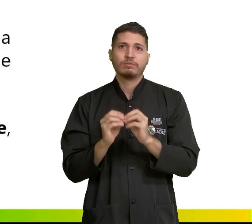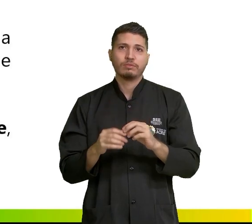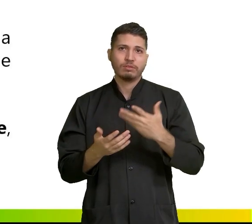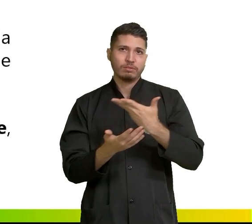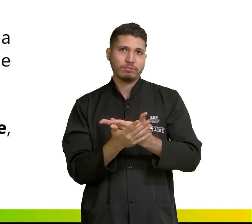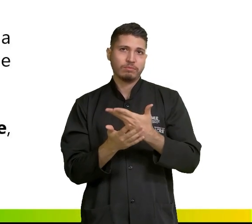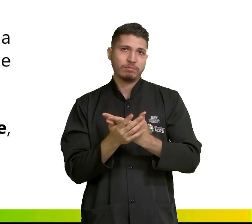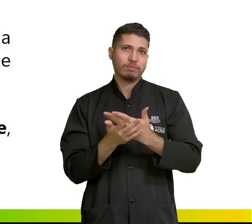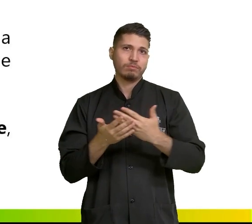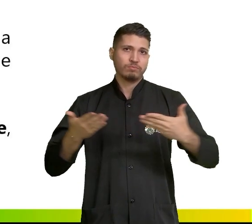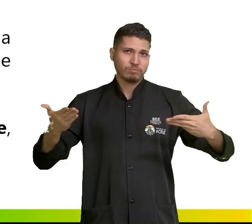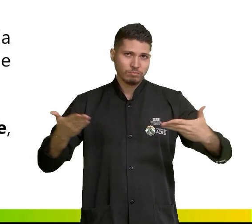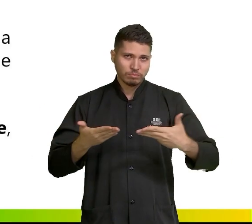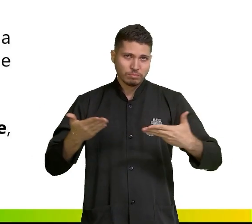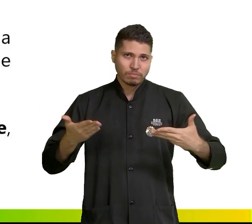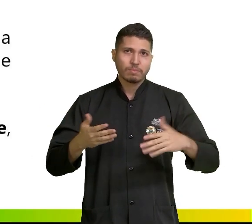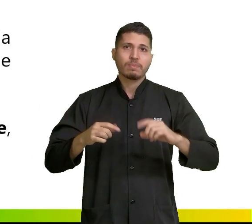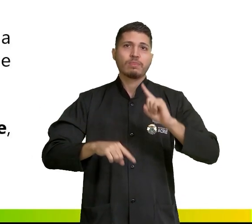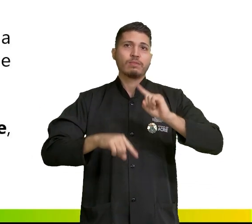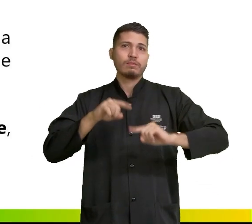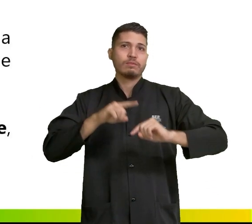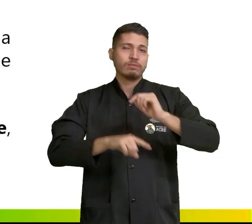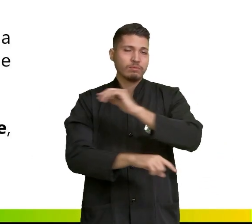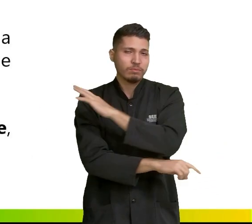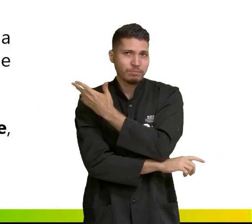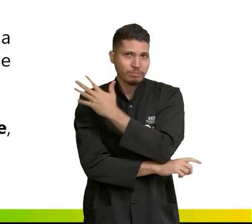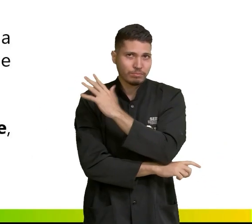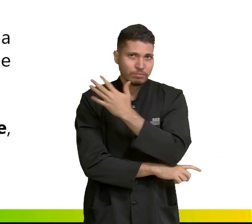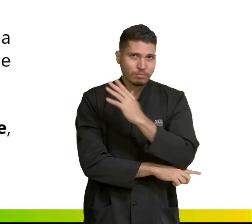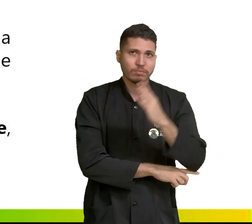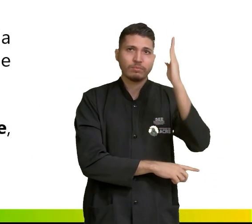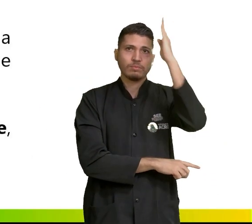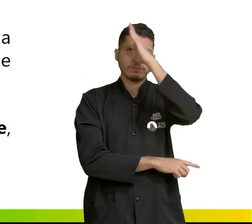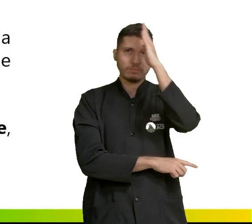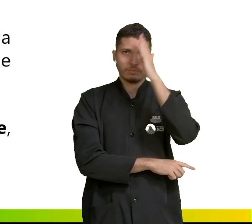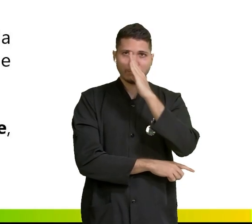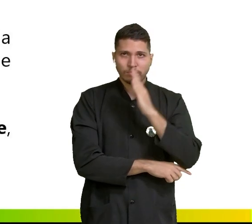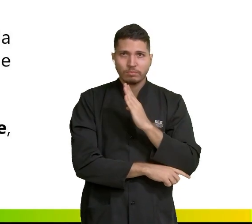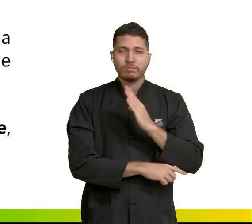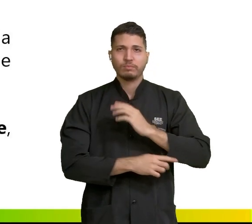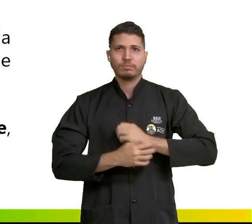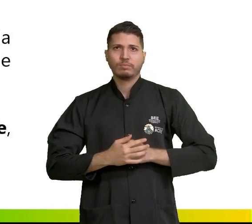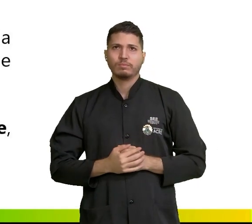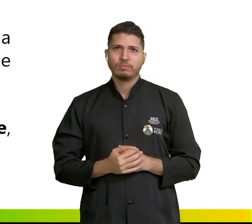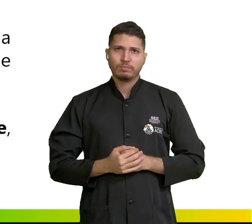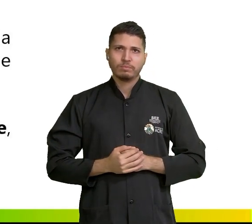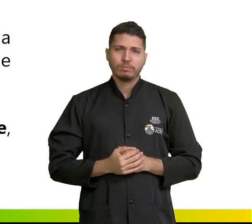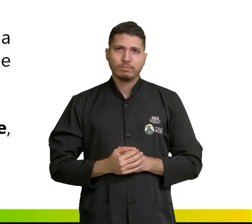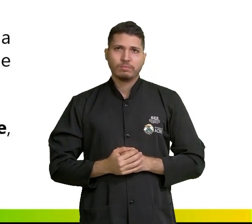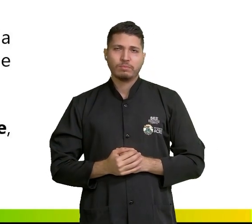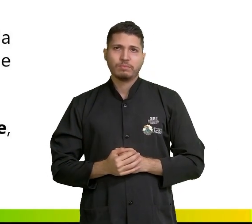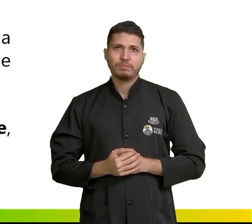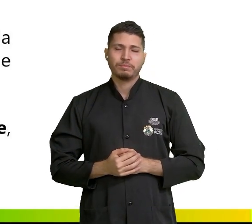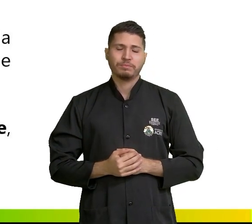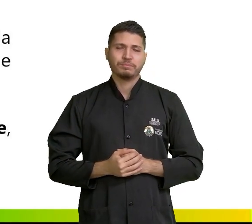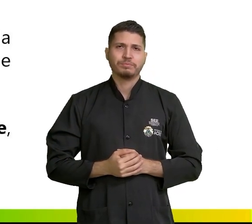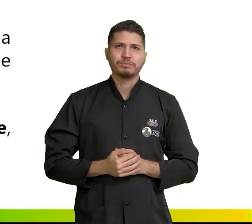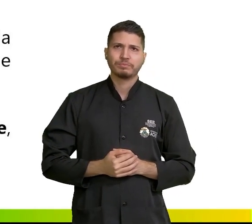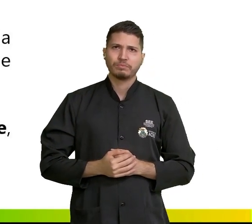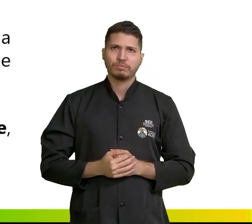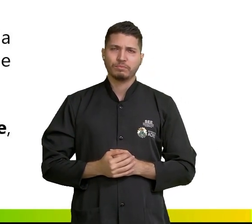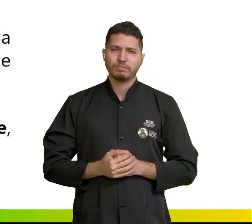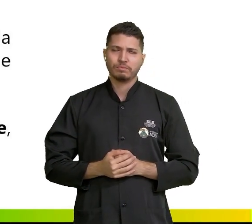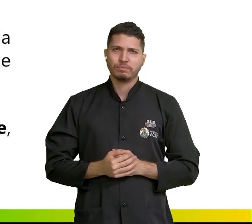de degradação dos recursos naturais brasileiros. E eu quero falar aqui, relembrar um pouco do que a gente viu na aula de